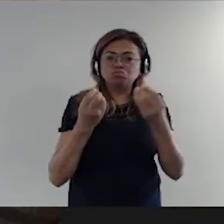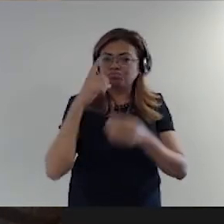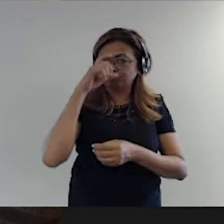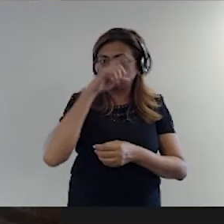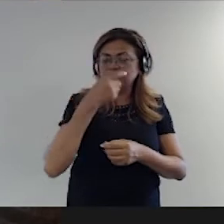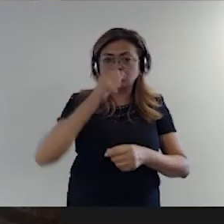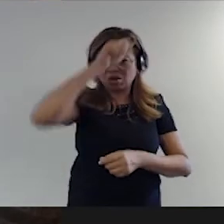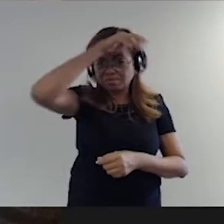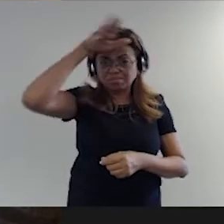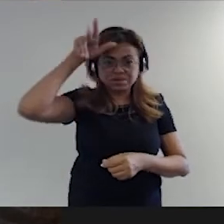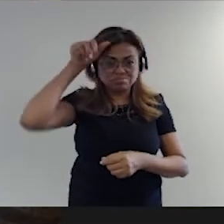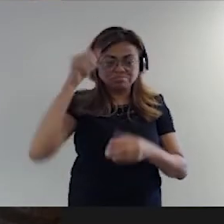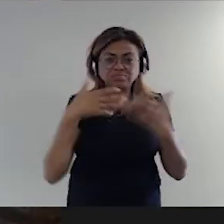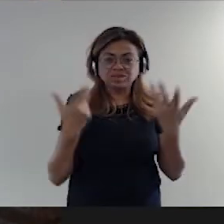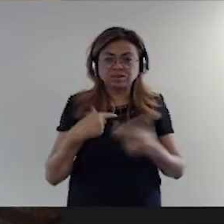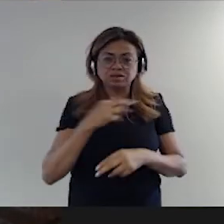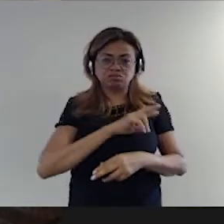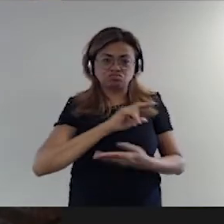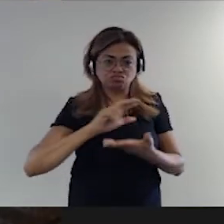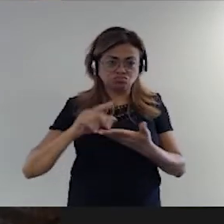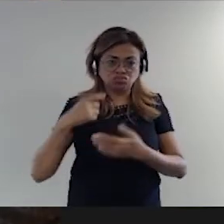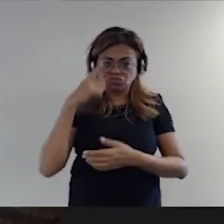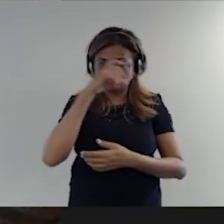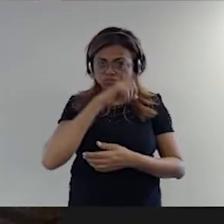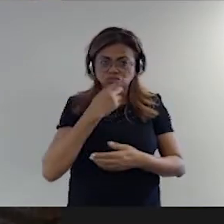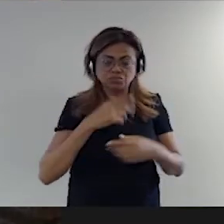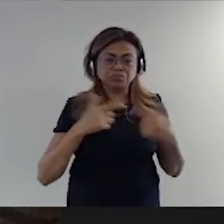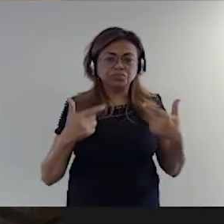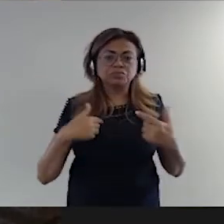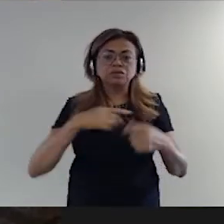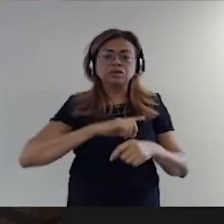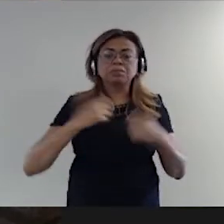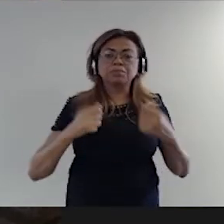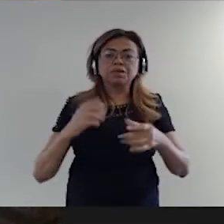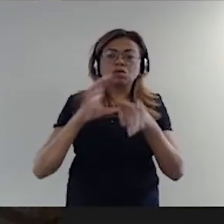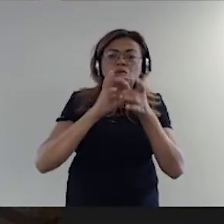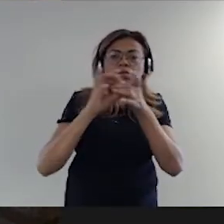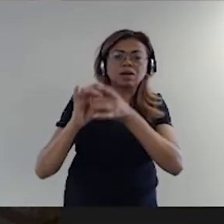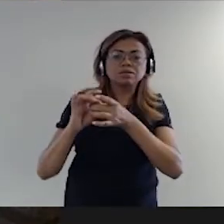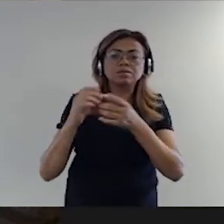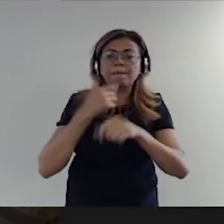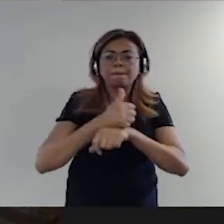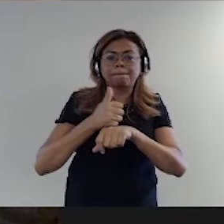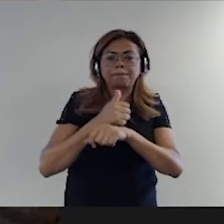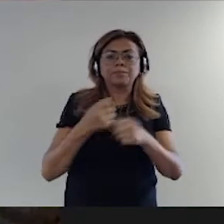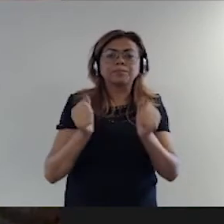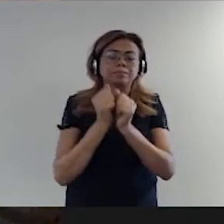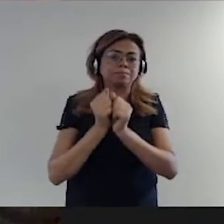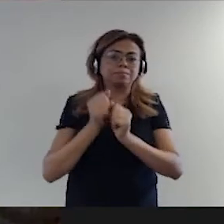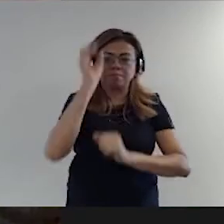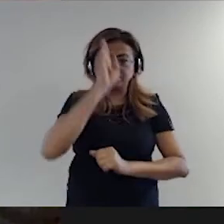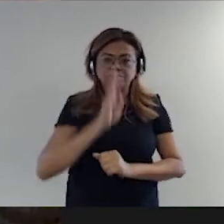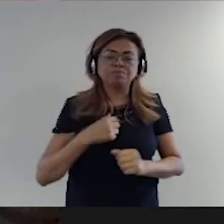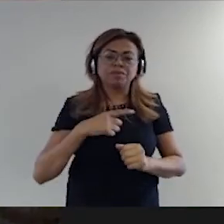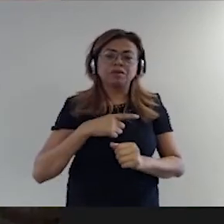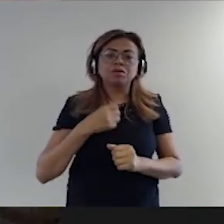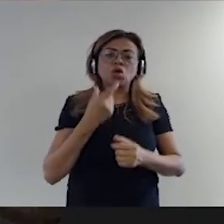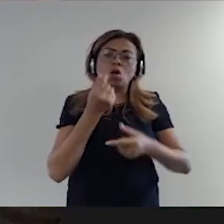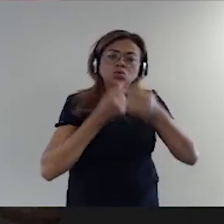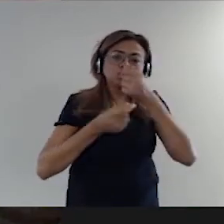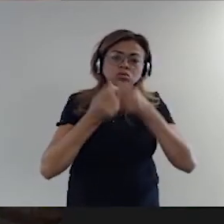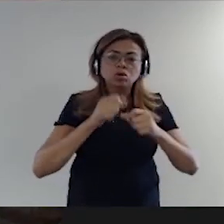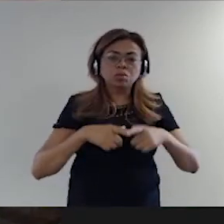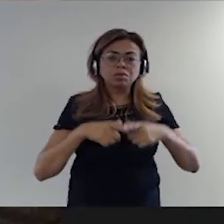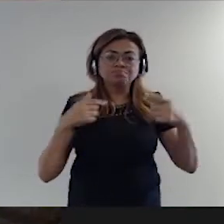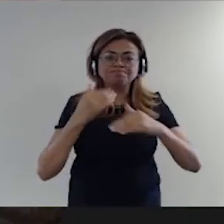da Amazônia, de necessidade de uma interligação melhor com o Brasil, de uma infraestrutura que permita a nossa economia se desenvolver. Parabéns pela